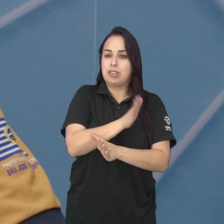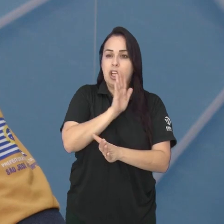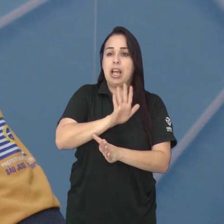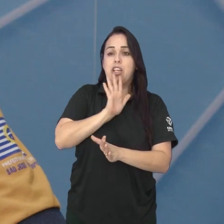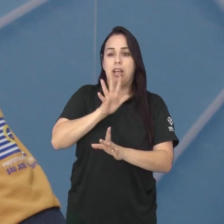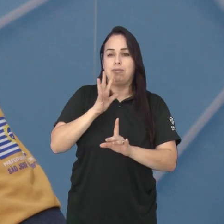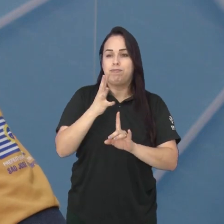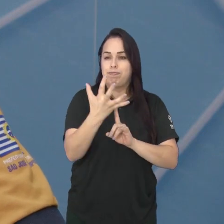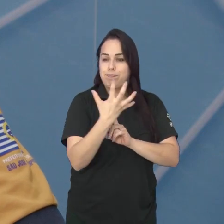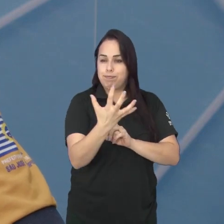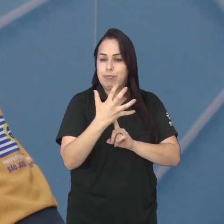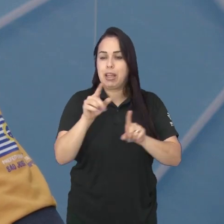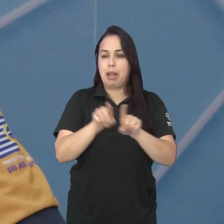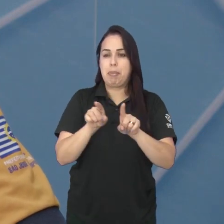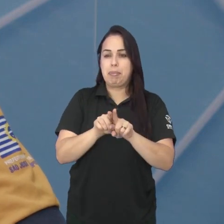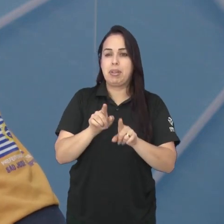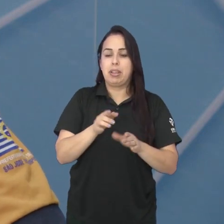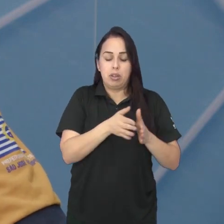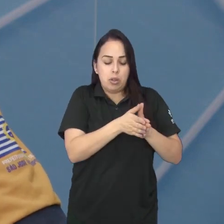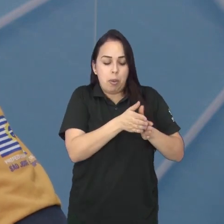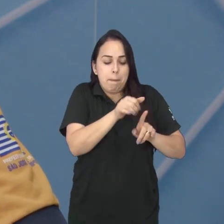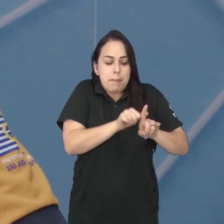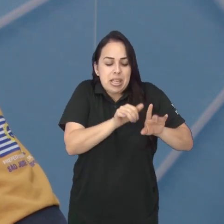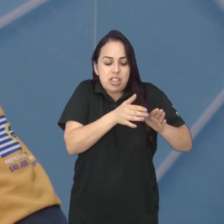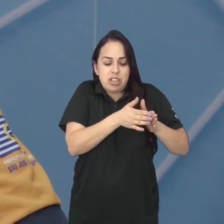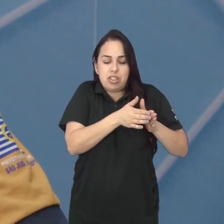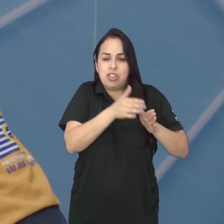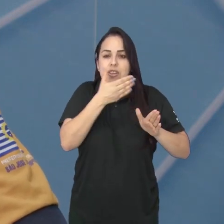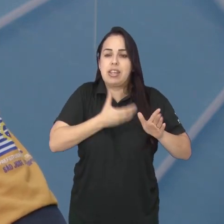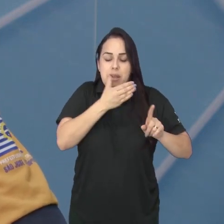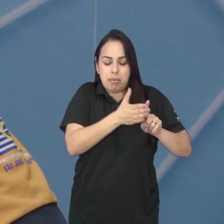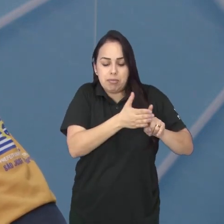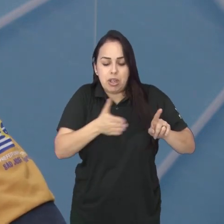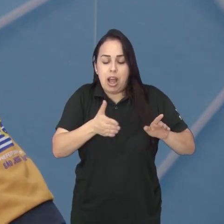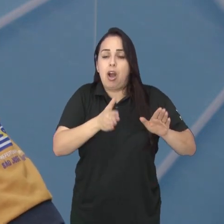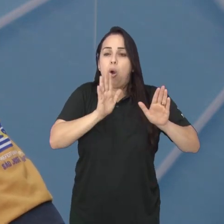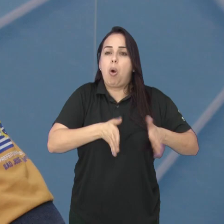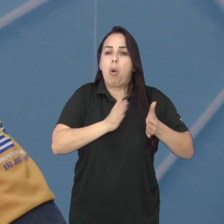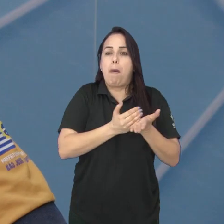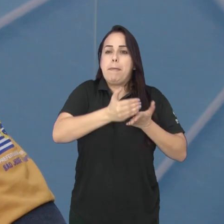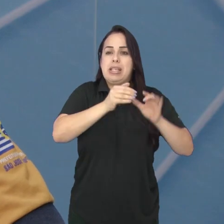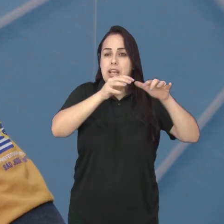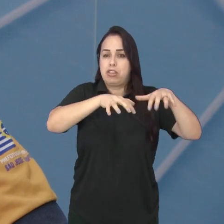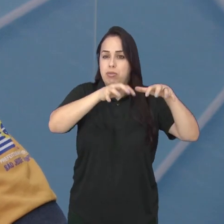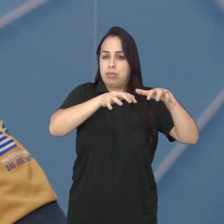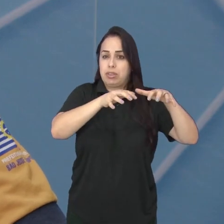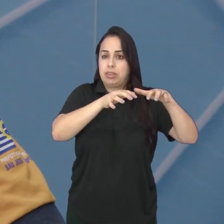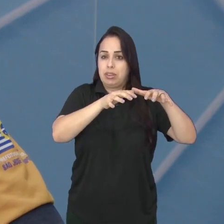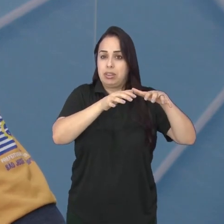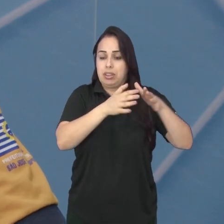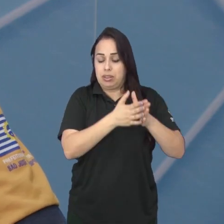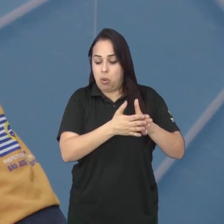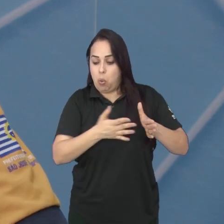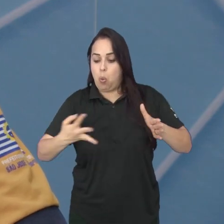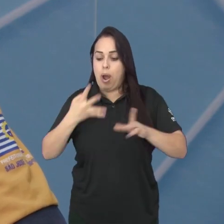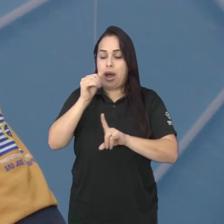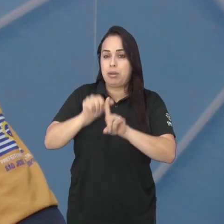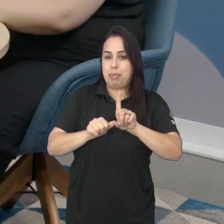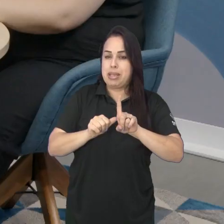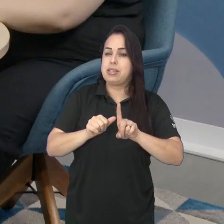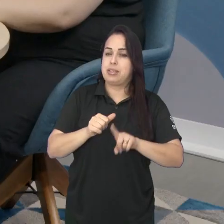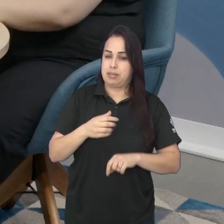antes, temos os históricos de logo no início de dezembro já ter as chuvas. Então, esse trabalho é intensificado nesses 4